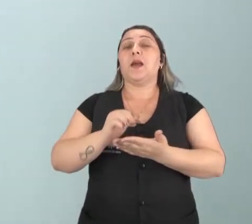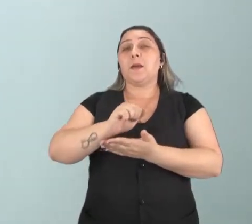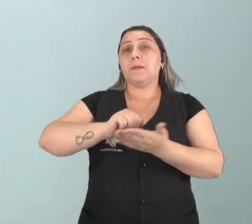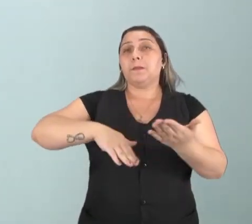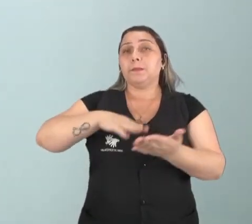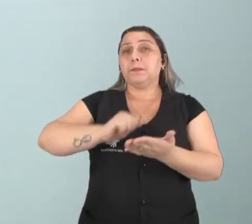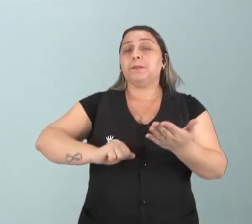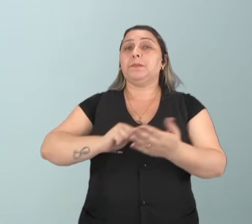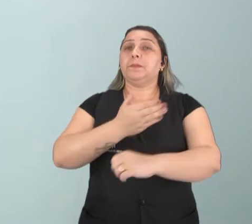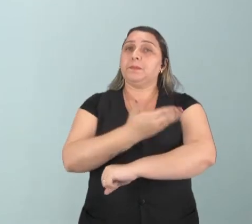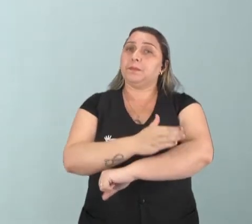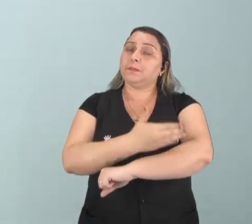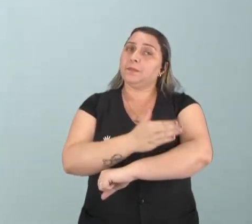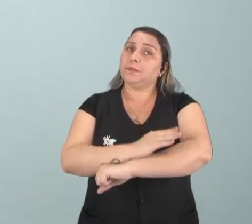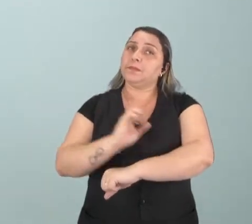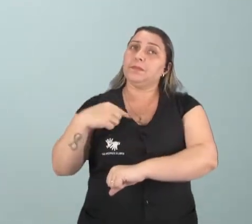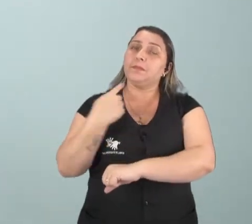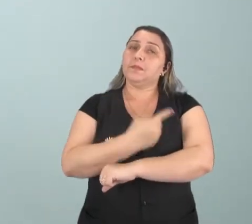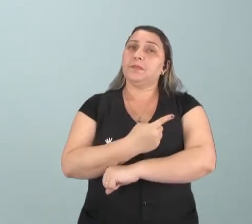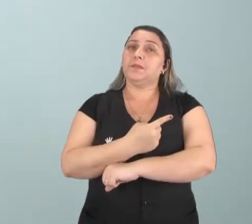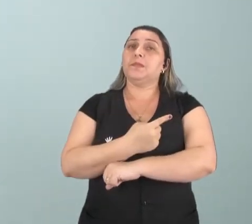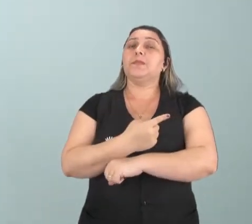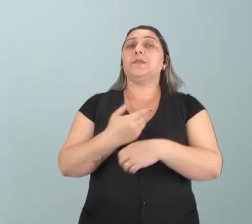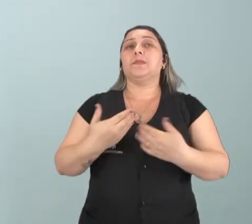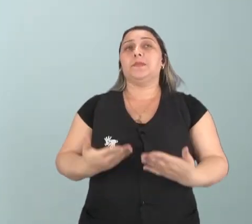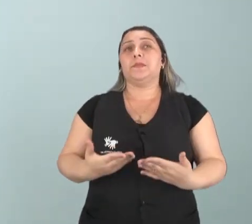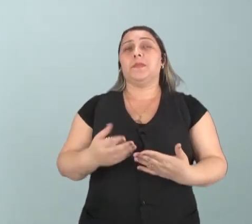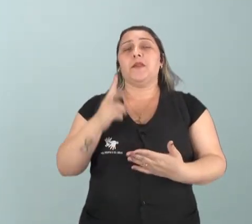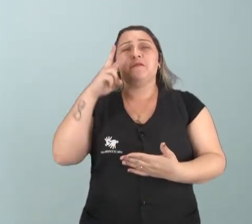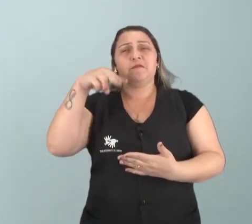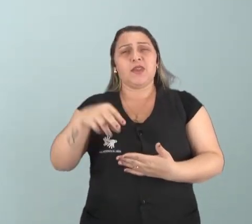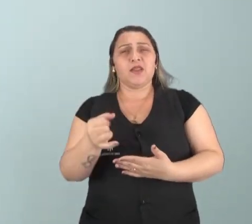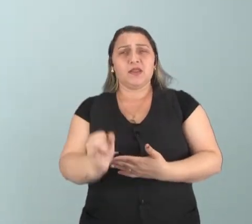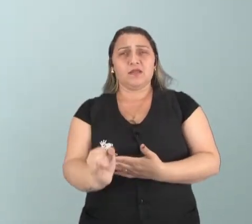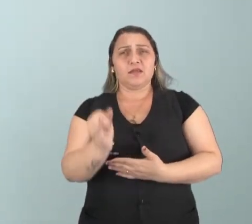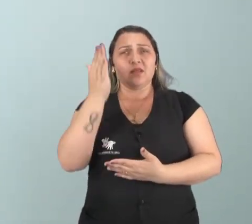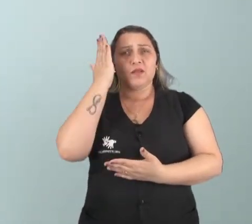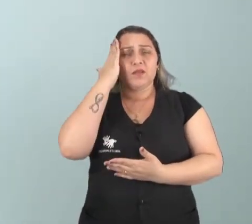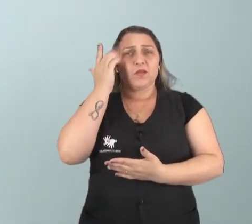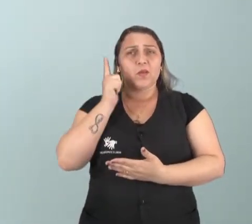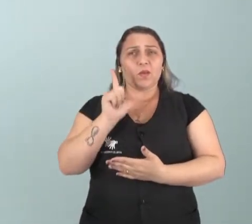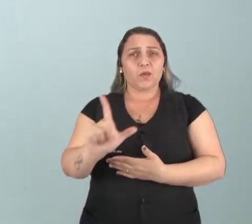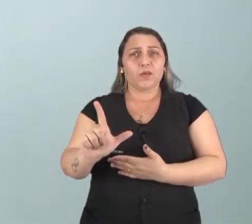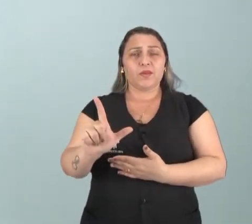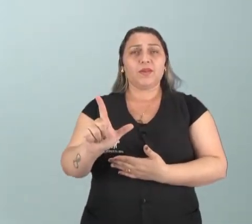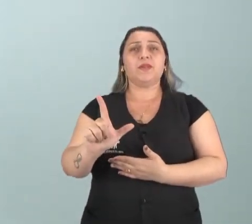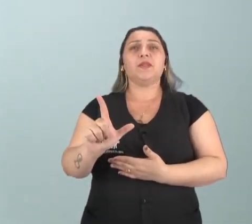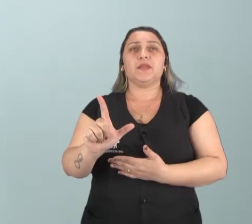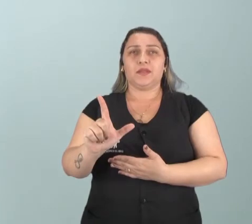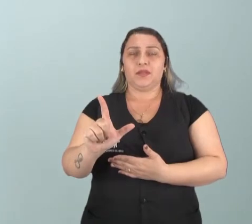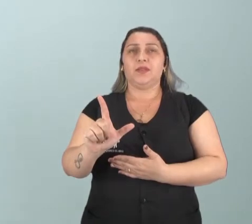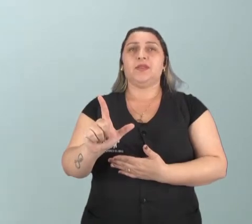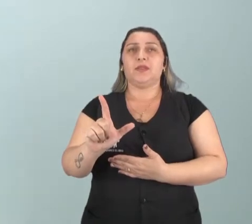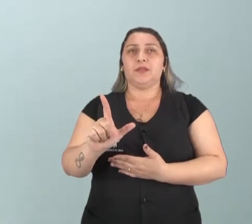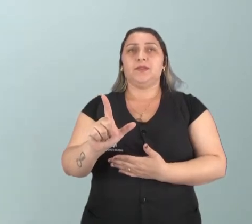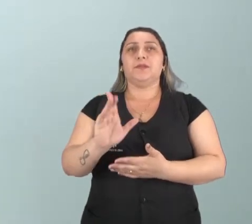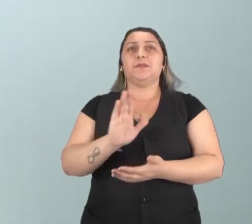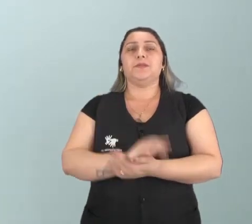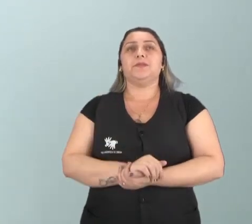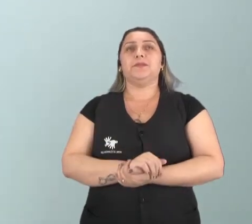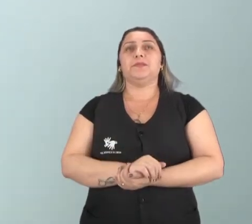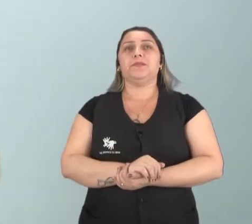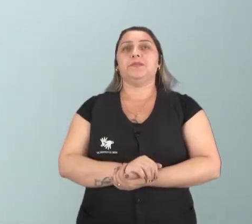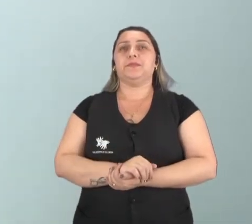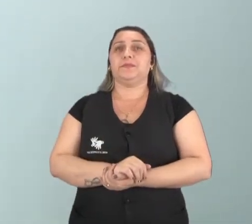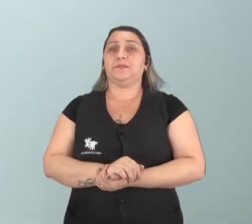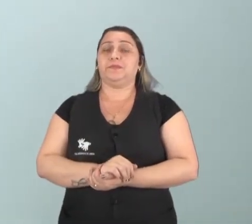isso na parte do nosso exercitando para ver a que ponto você conseguiu captar alguma coisa a respeito